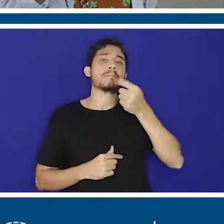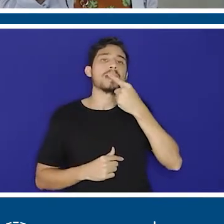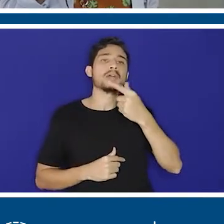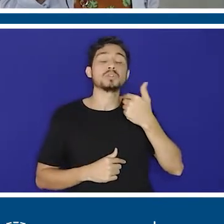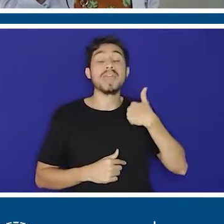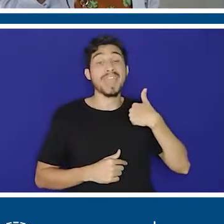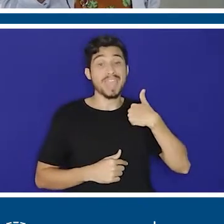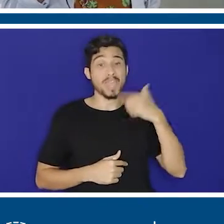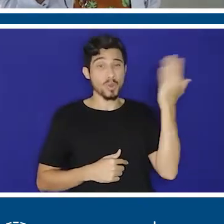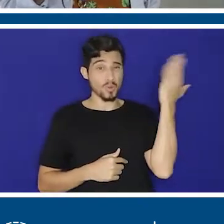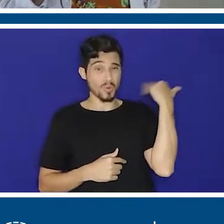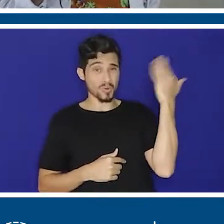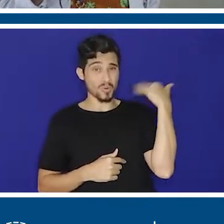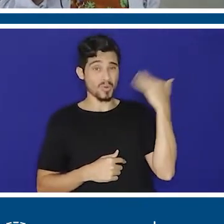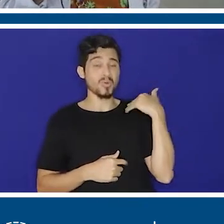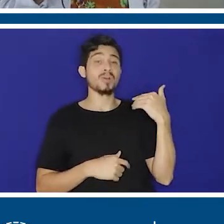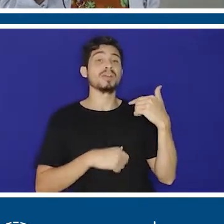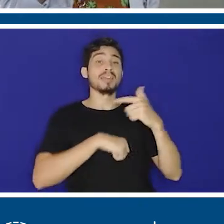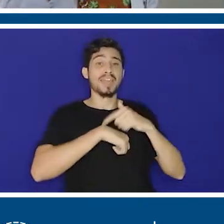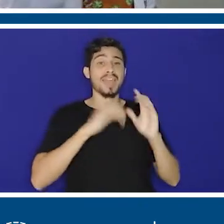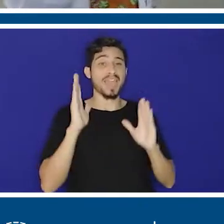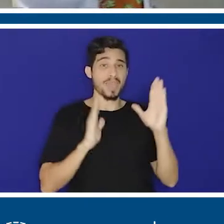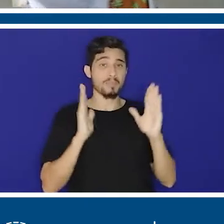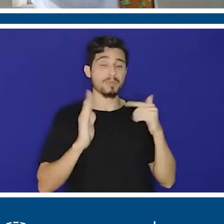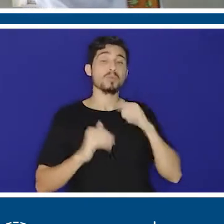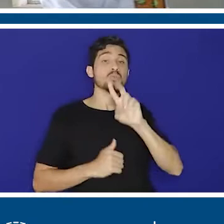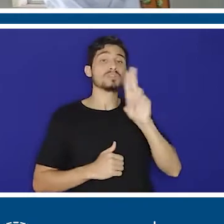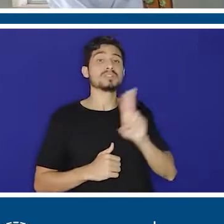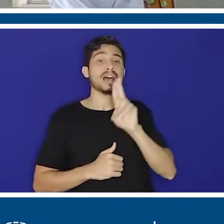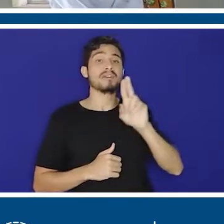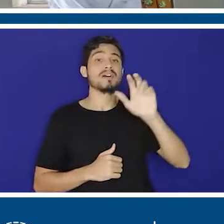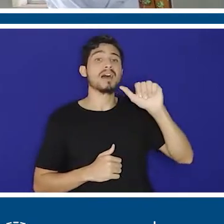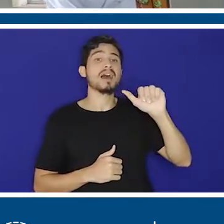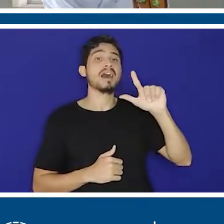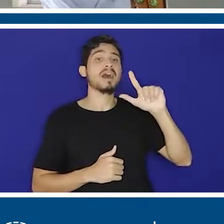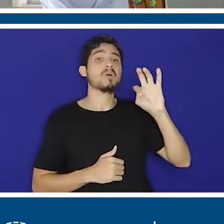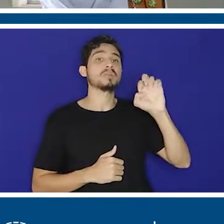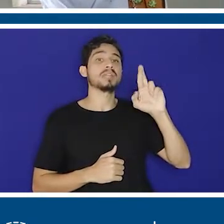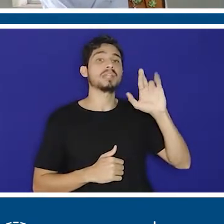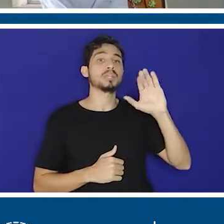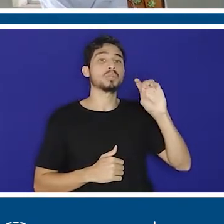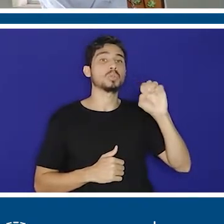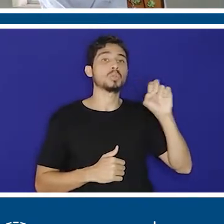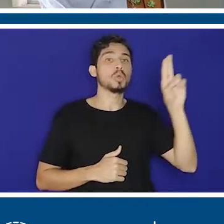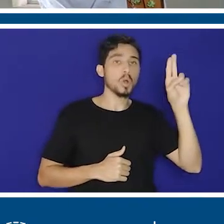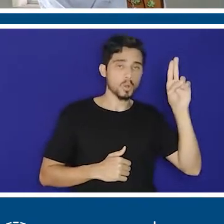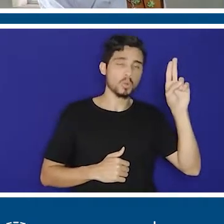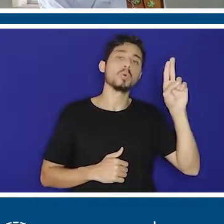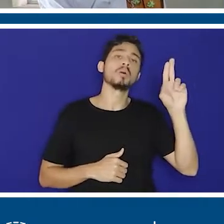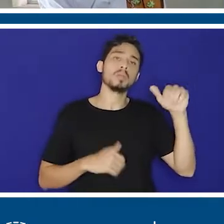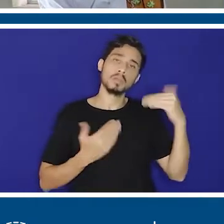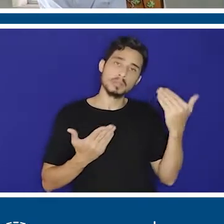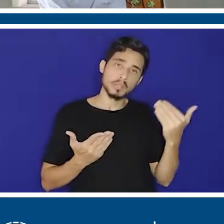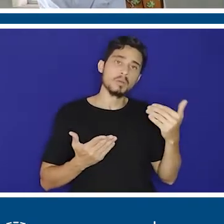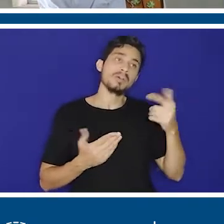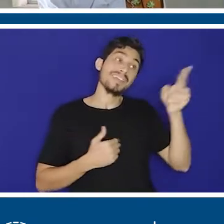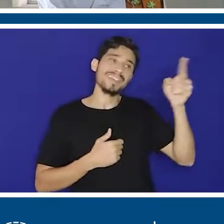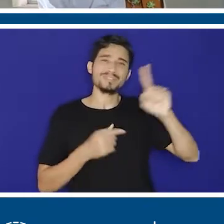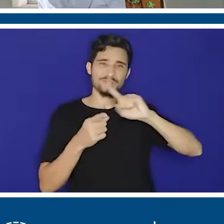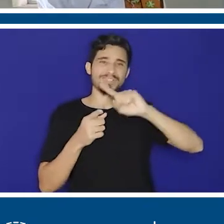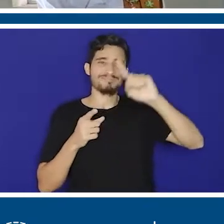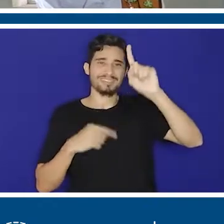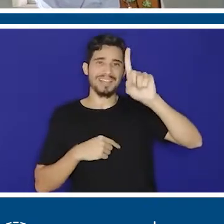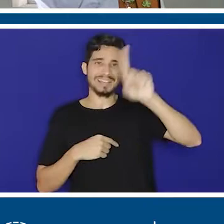haloperidol. O haloperidol foi extinto para ser usado em criança. Então, eu tenho a risperidona, olanzapina,